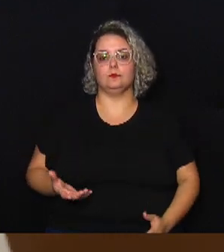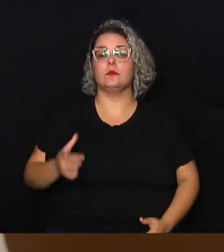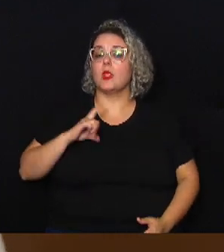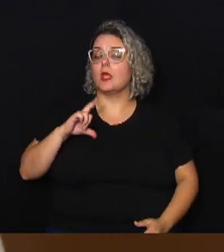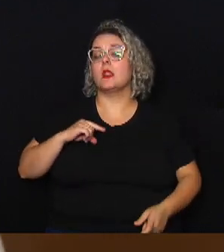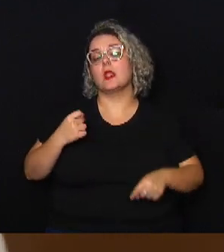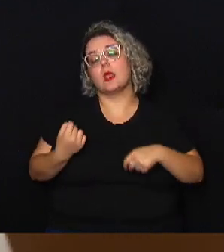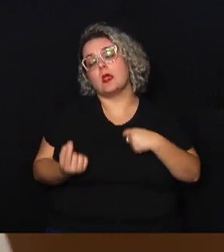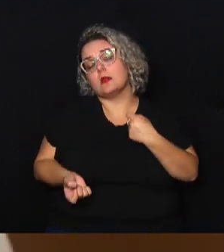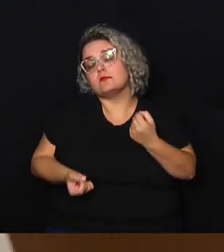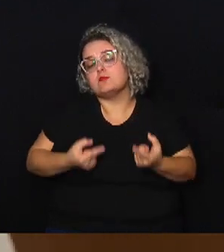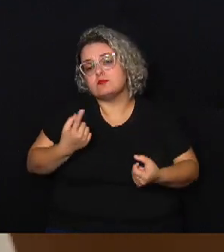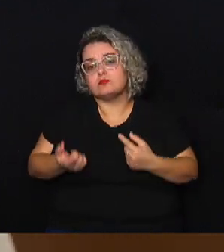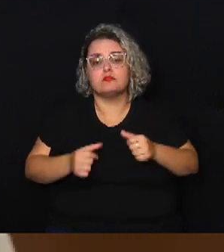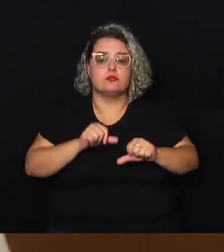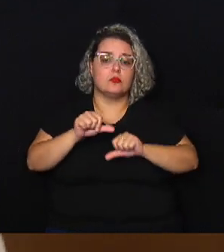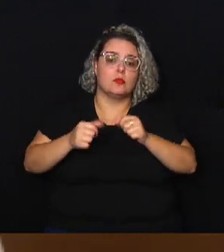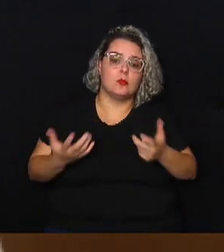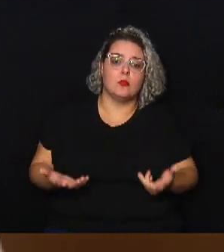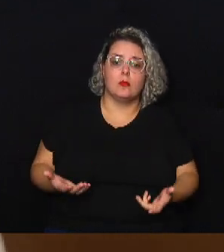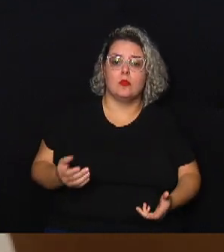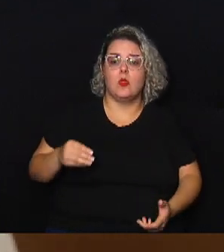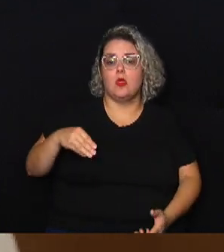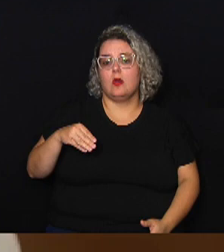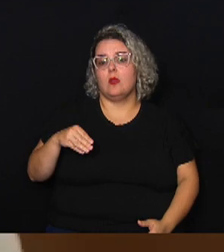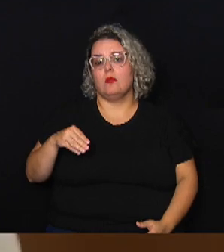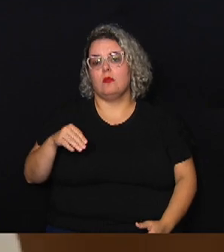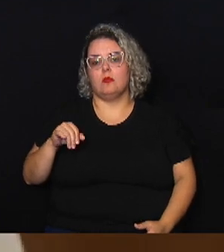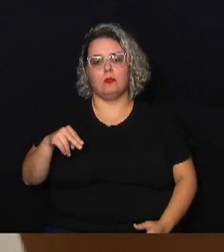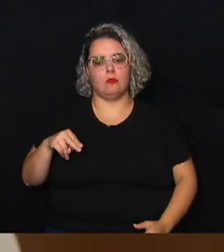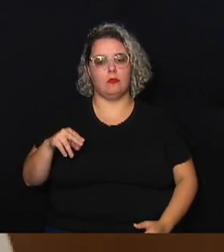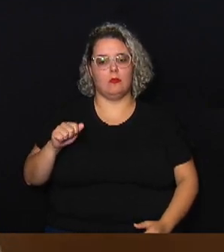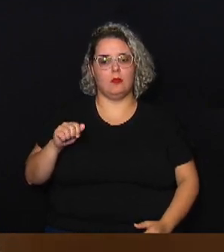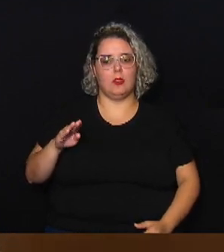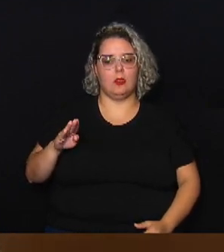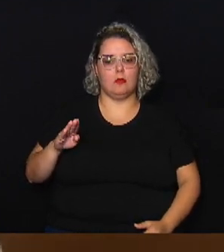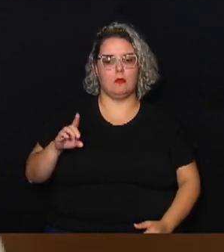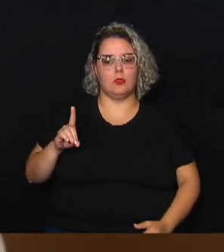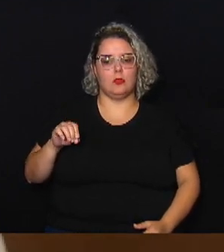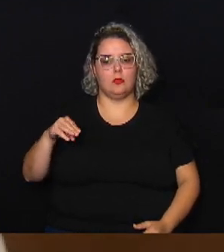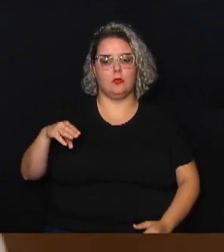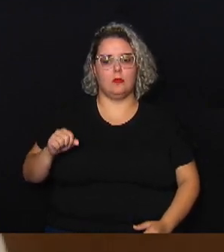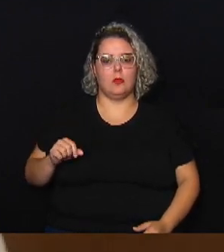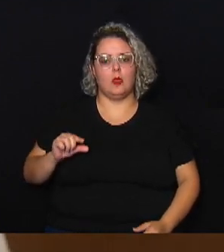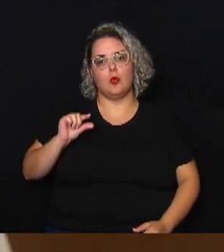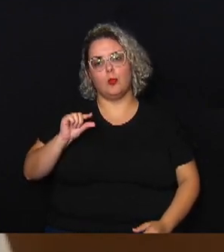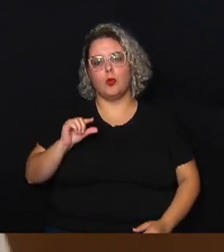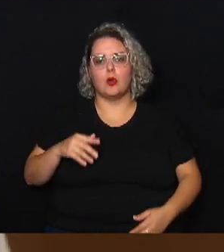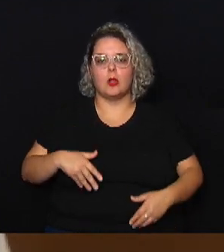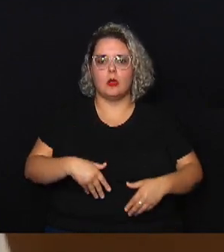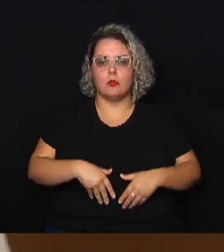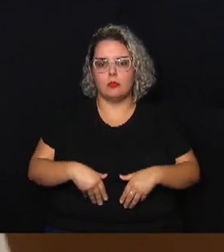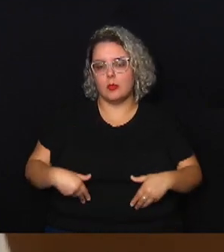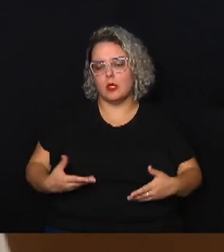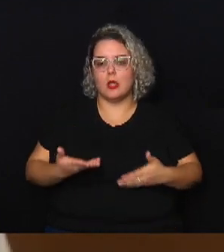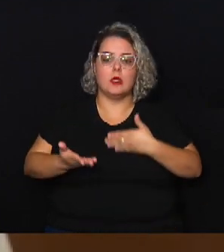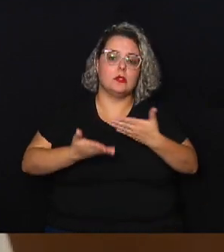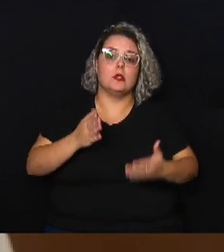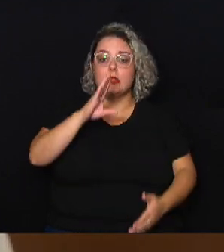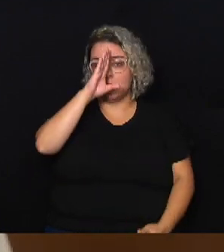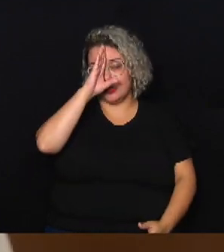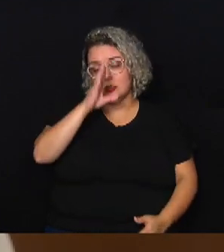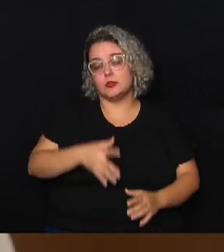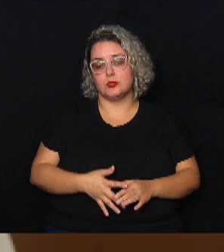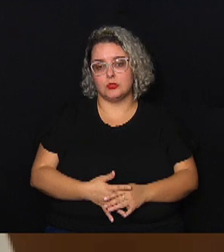cirurgias modificadas, né, por exemplo, mini abdômen, ou apenas uma ressecção de pele, aí a gente tem que tratar diretamente